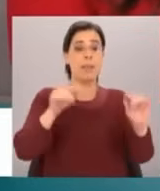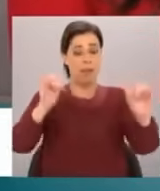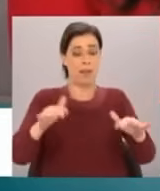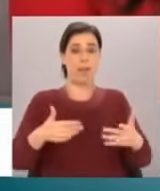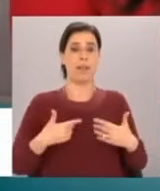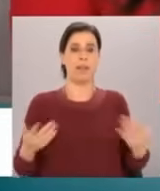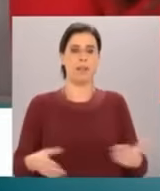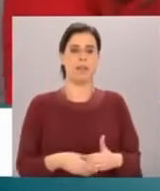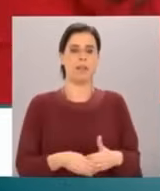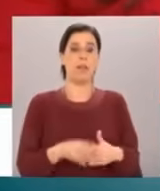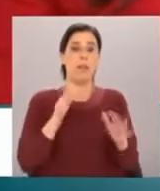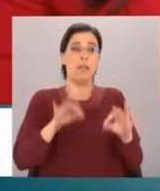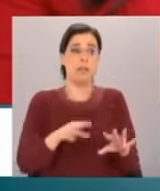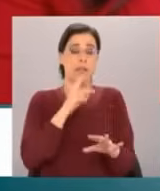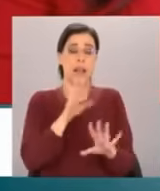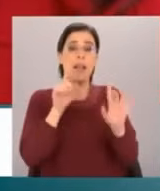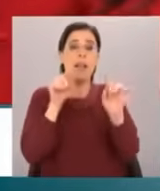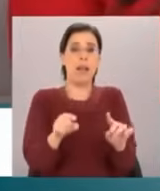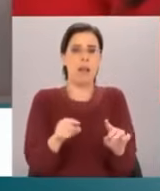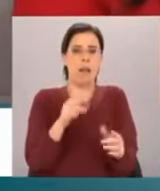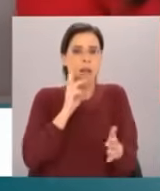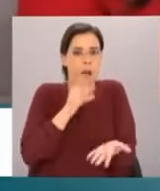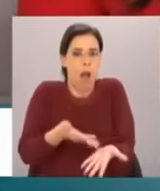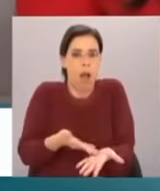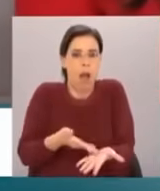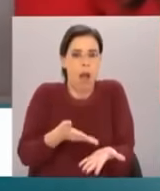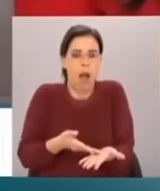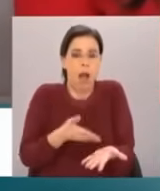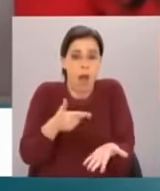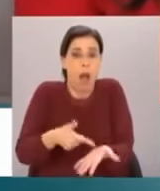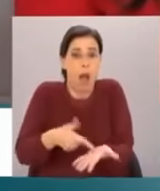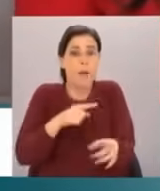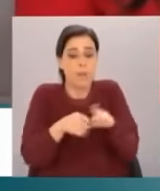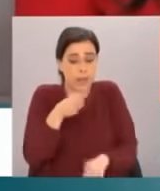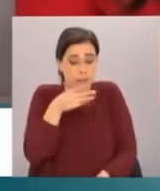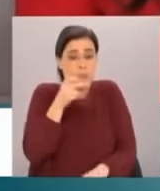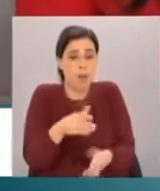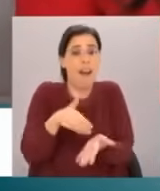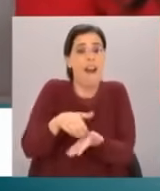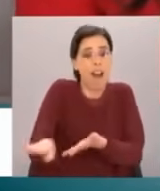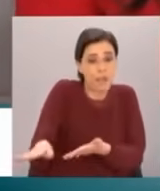vou ter que deixar a resposta aquilo que